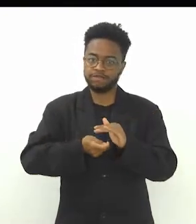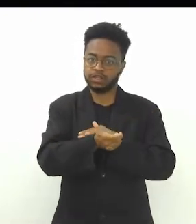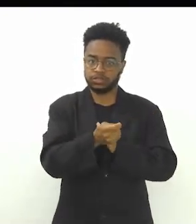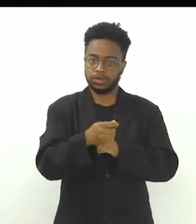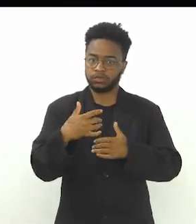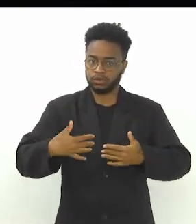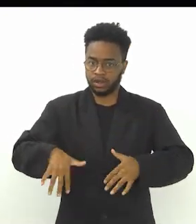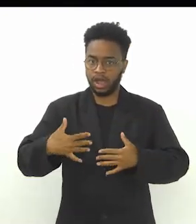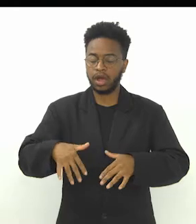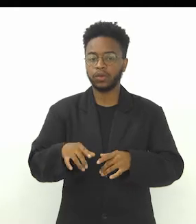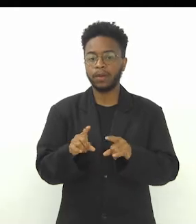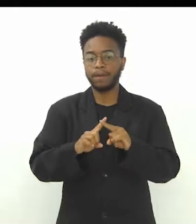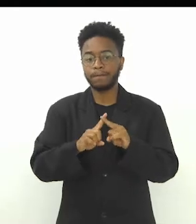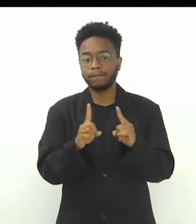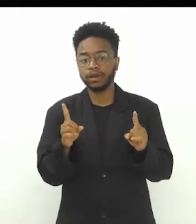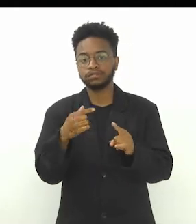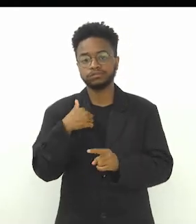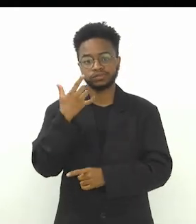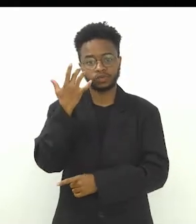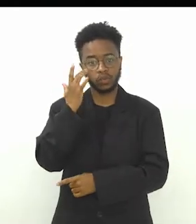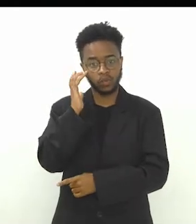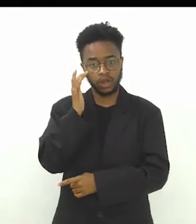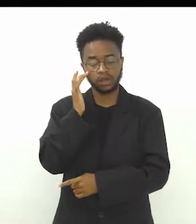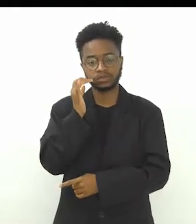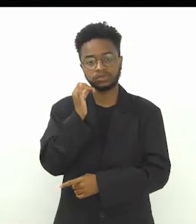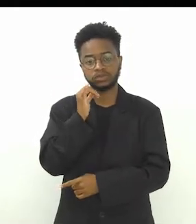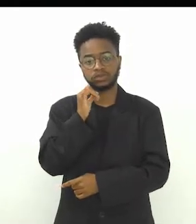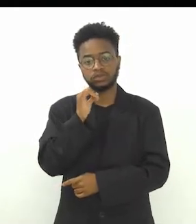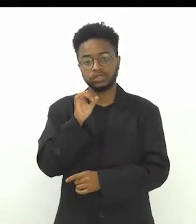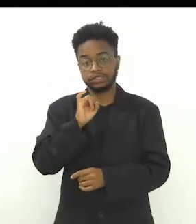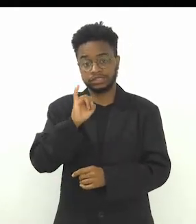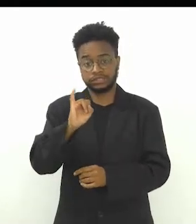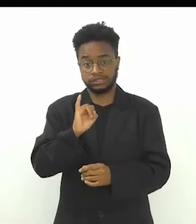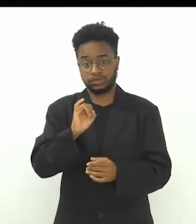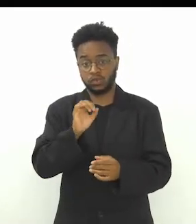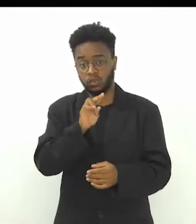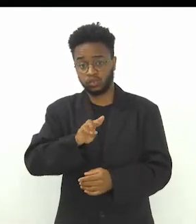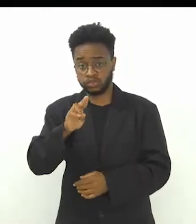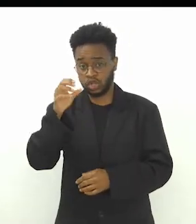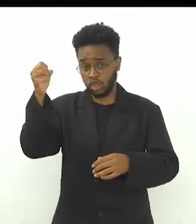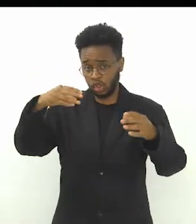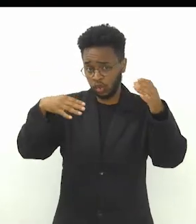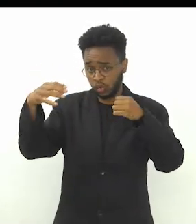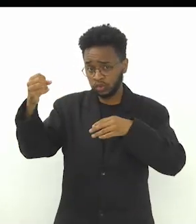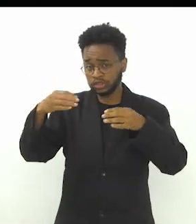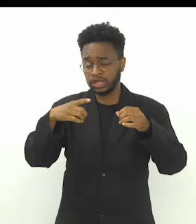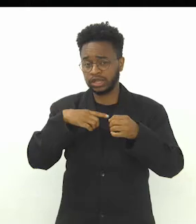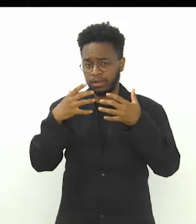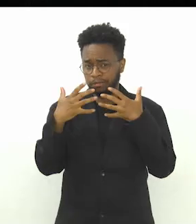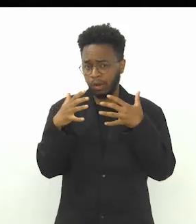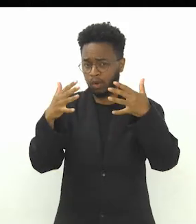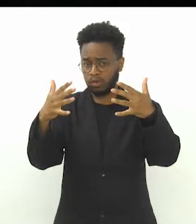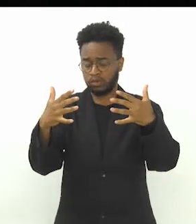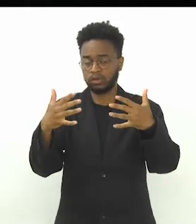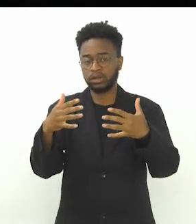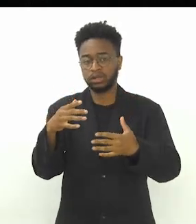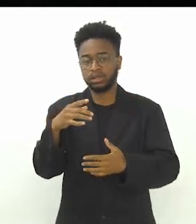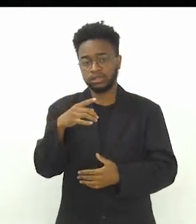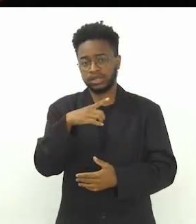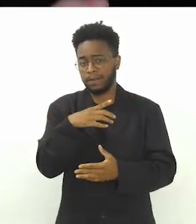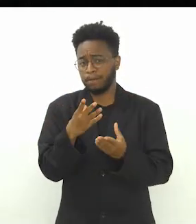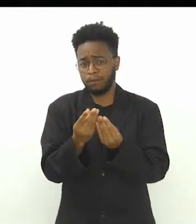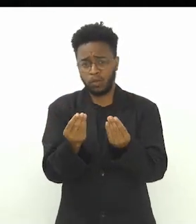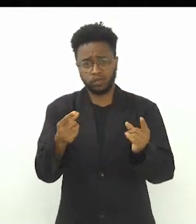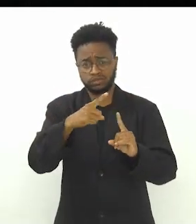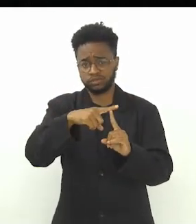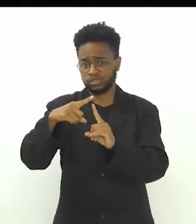investimento alto. Mas eu acho que o investimento com iluminação e com efeito, e quando eu ponho esse efeito, são